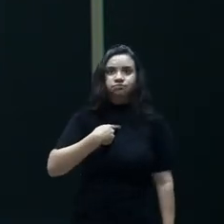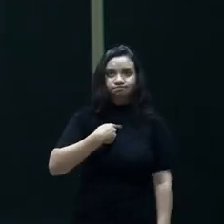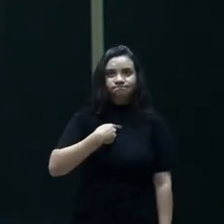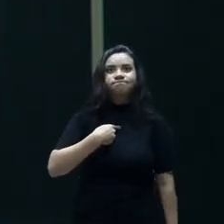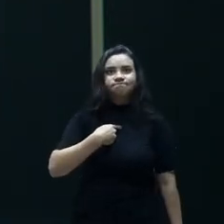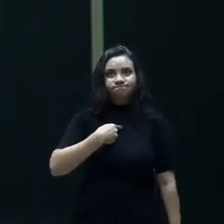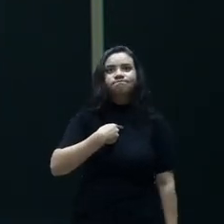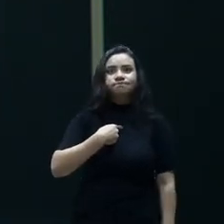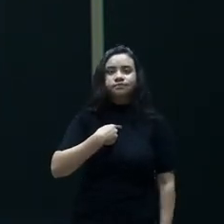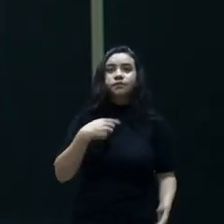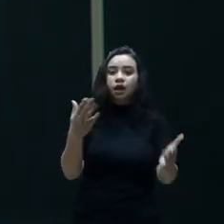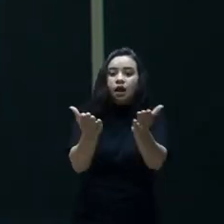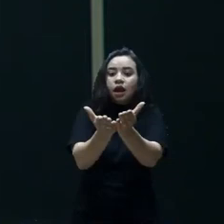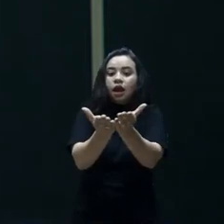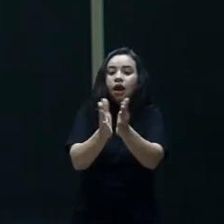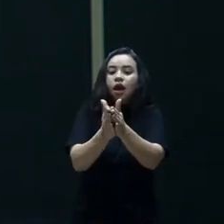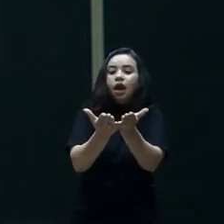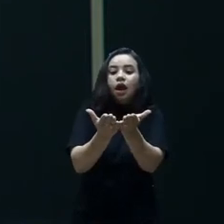Não tem como ser cristão sem ler Bíblia.